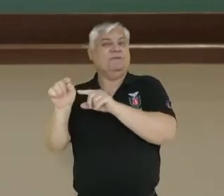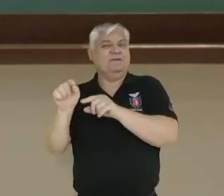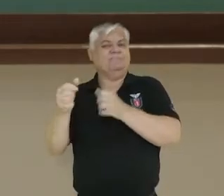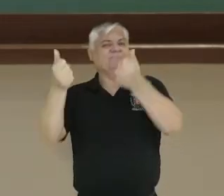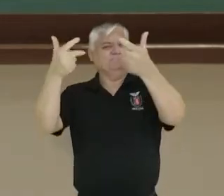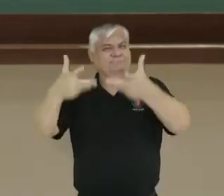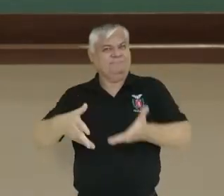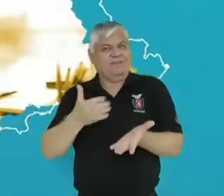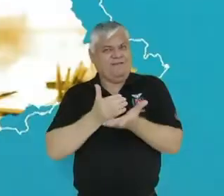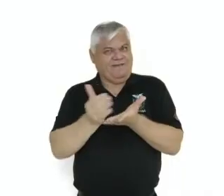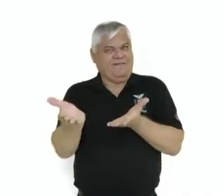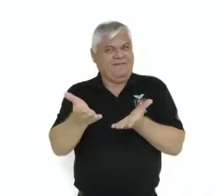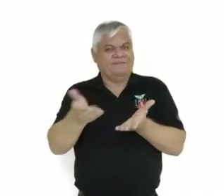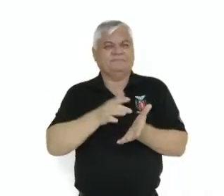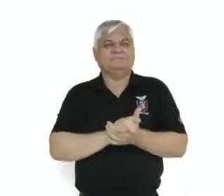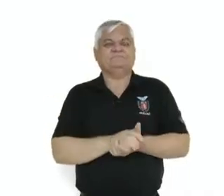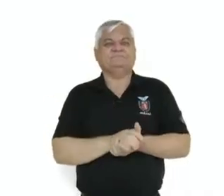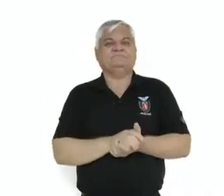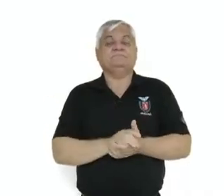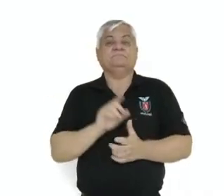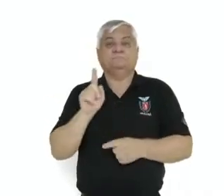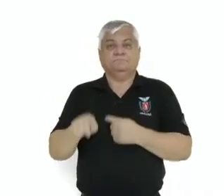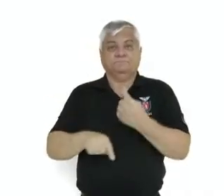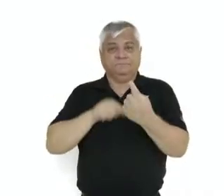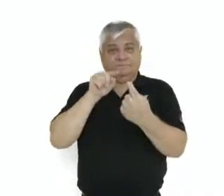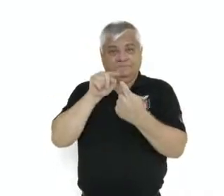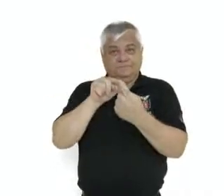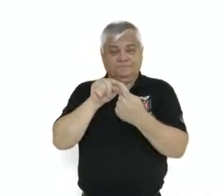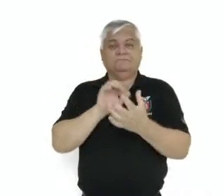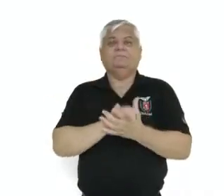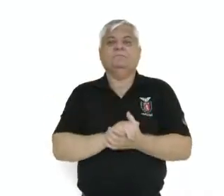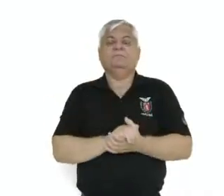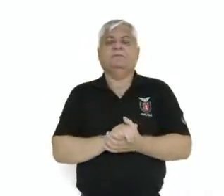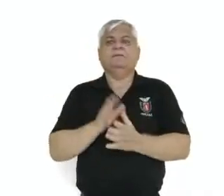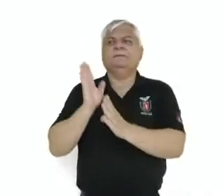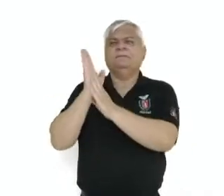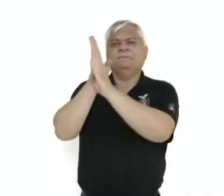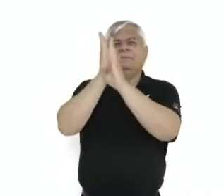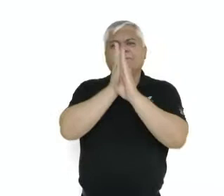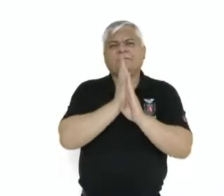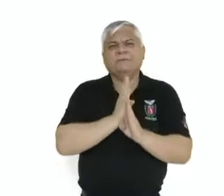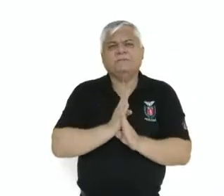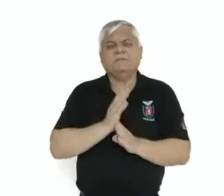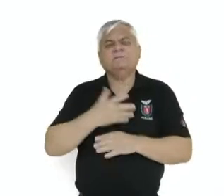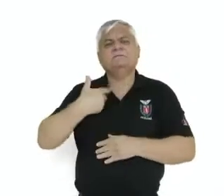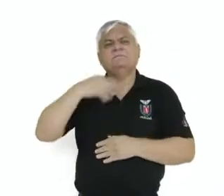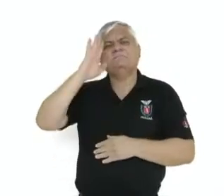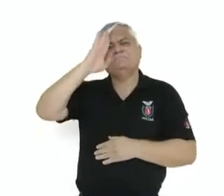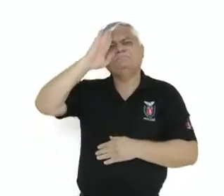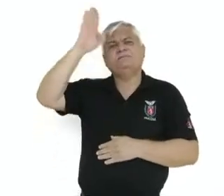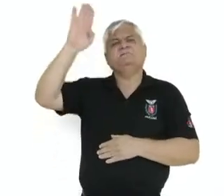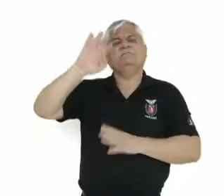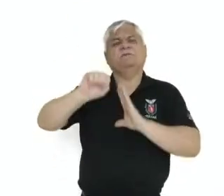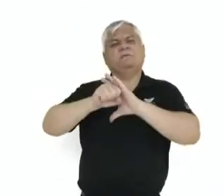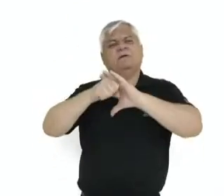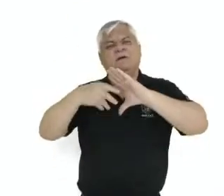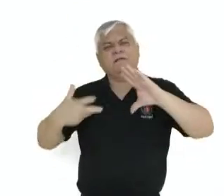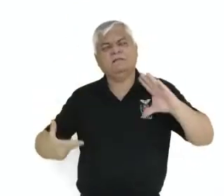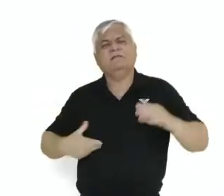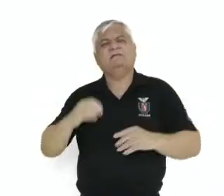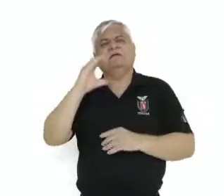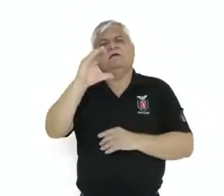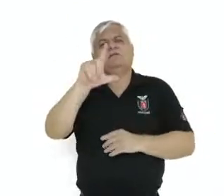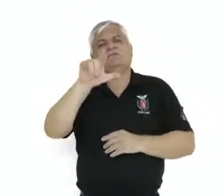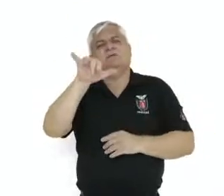agora. E aí, vamos ao objetivo da nossa aula ali. Identificar as principais características do clima da